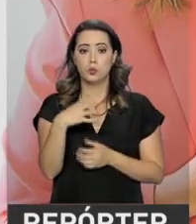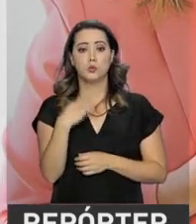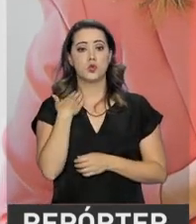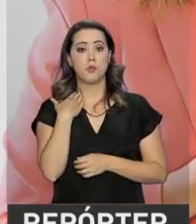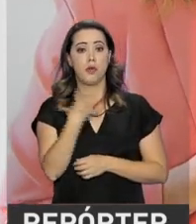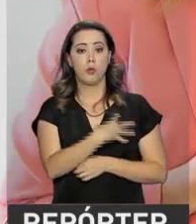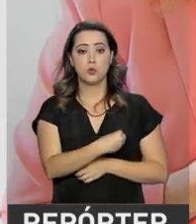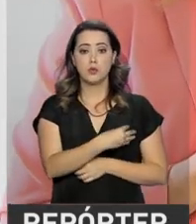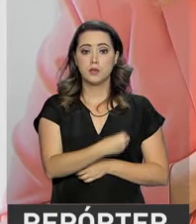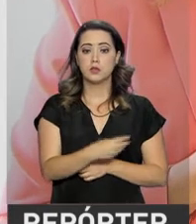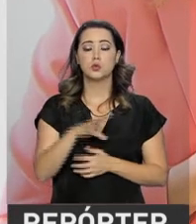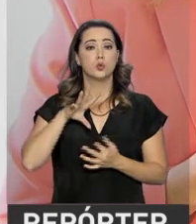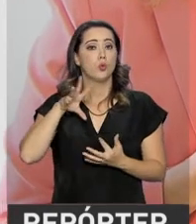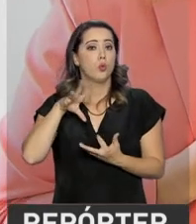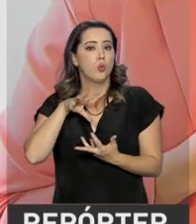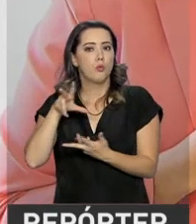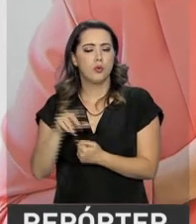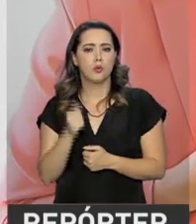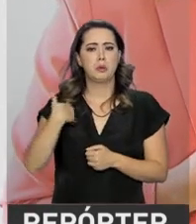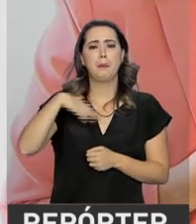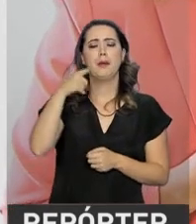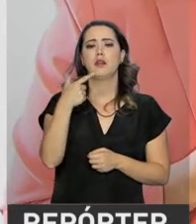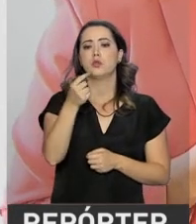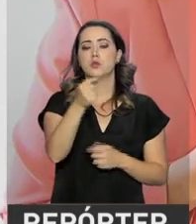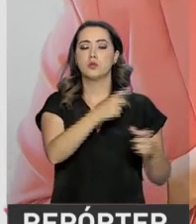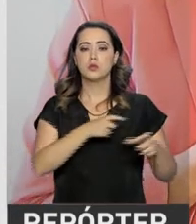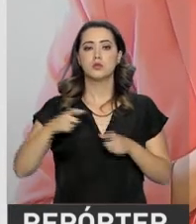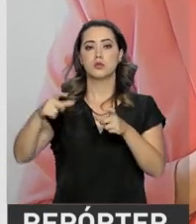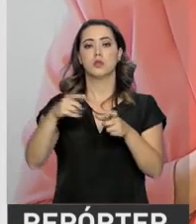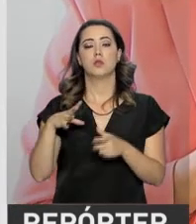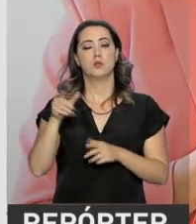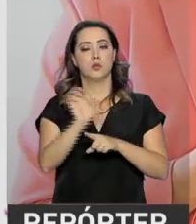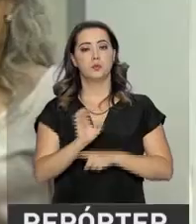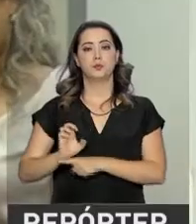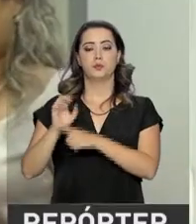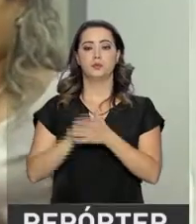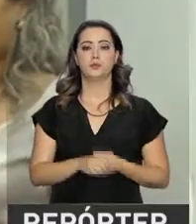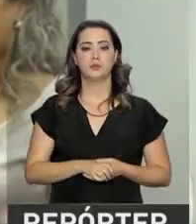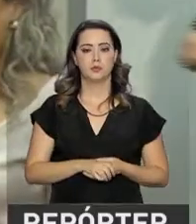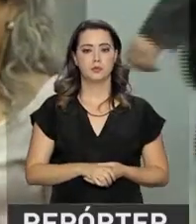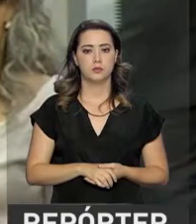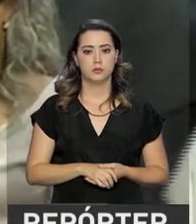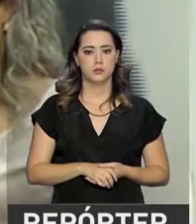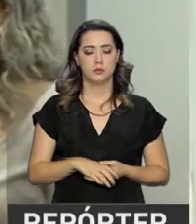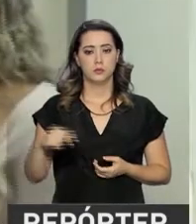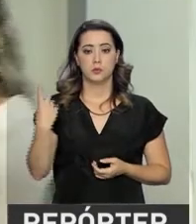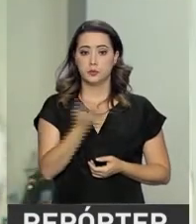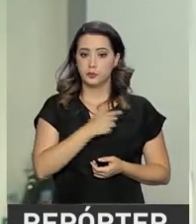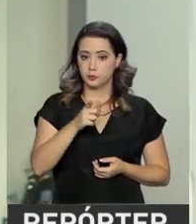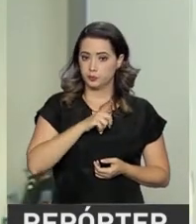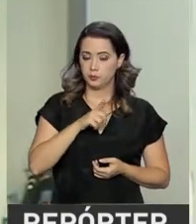de leite do mundo. São mais de 200 unidades em todos os estados. Nós temos, nos